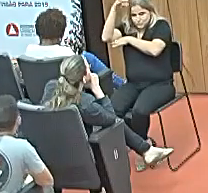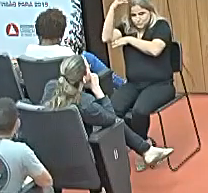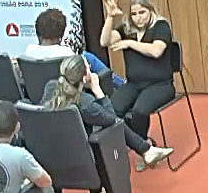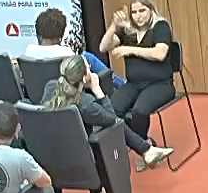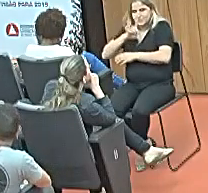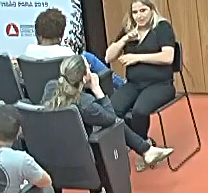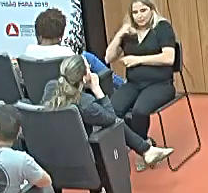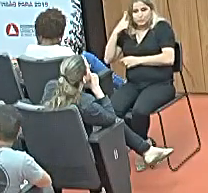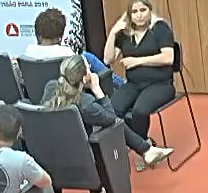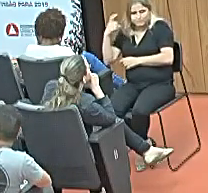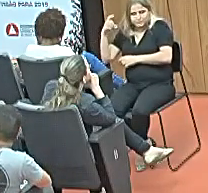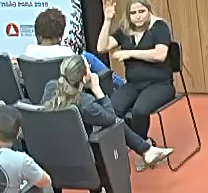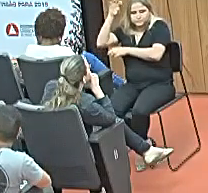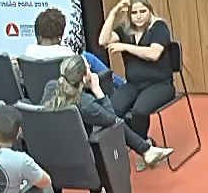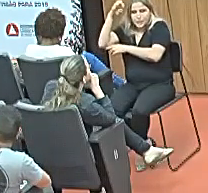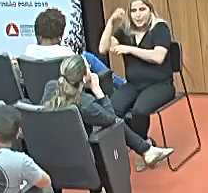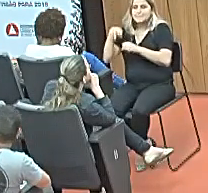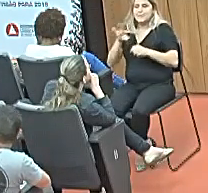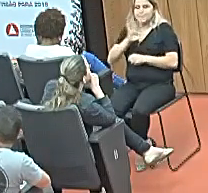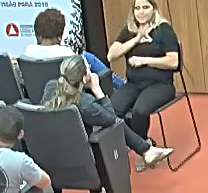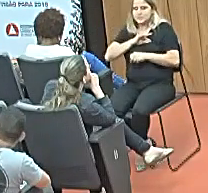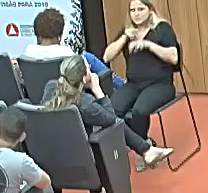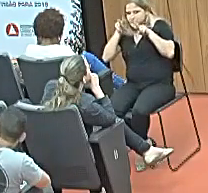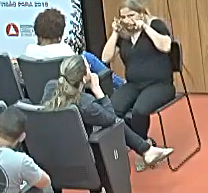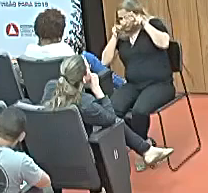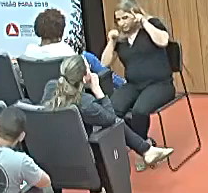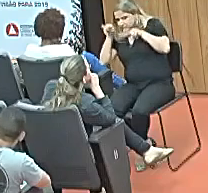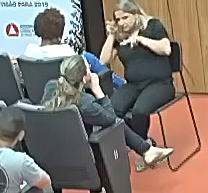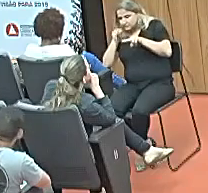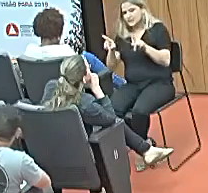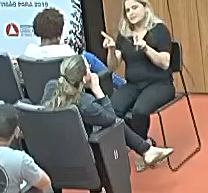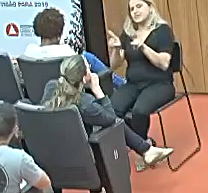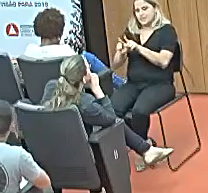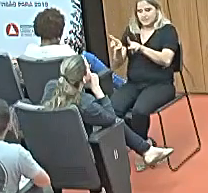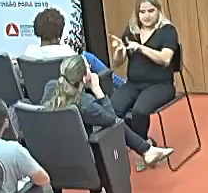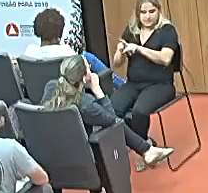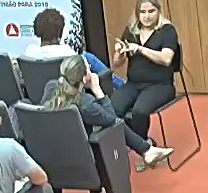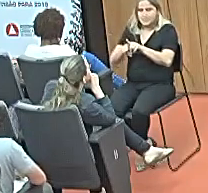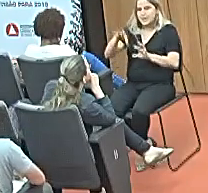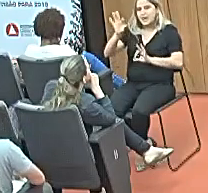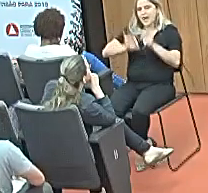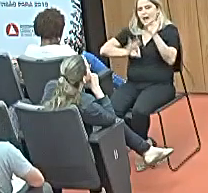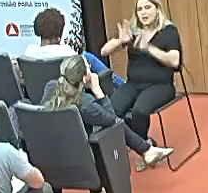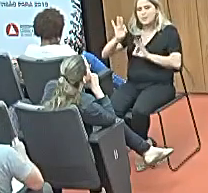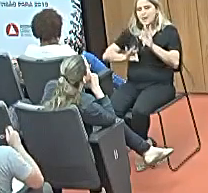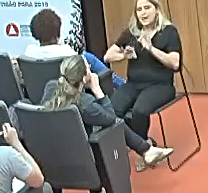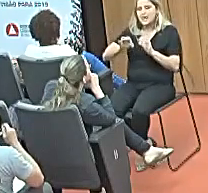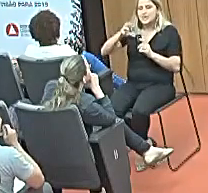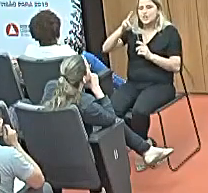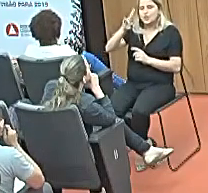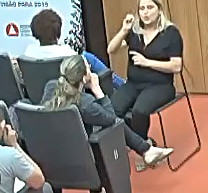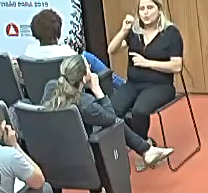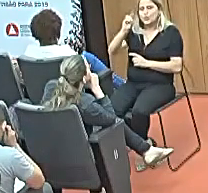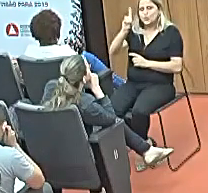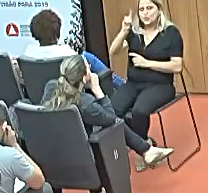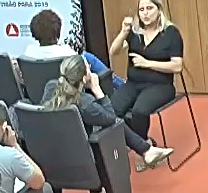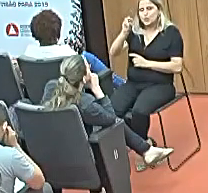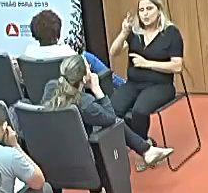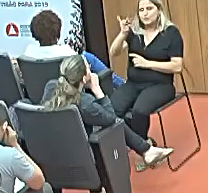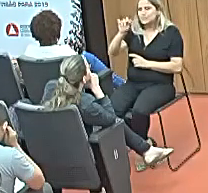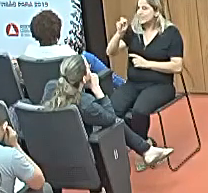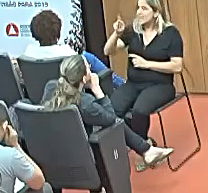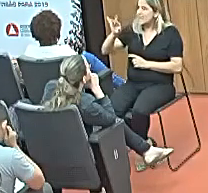existentes e adequação da atual rodoviária de belo horizonte como como